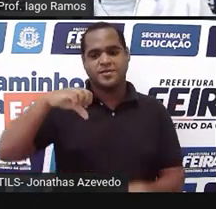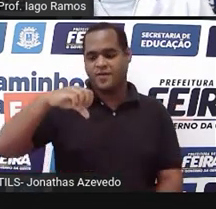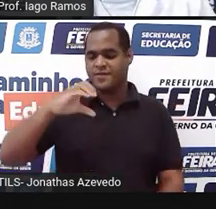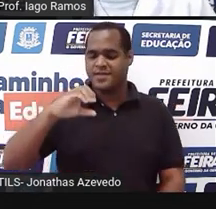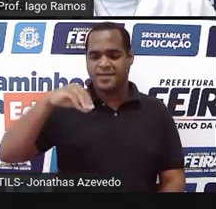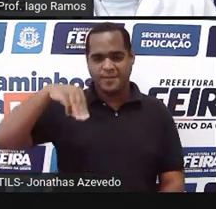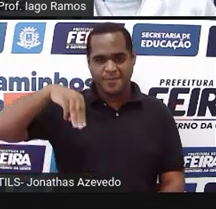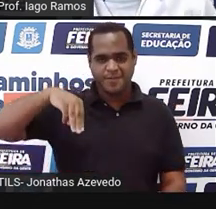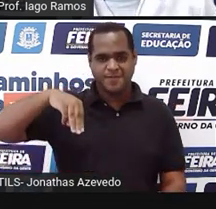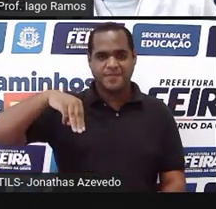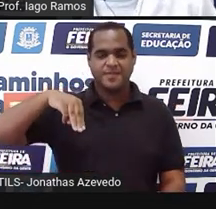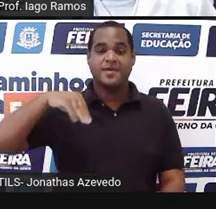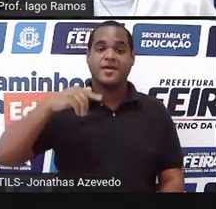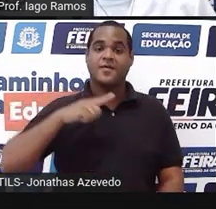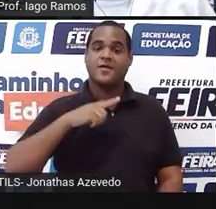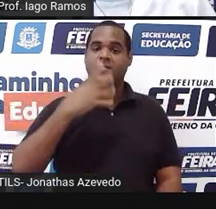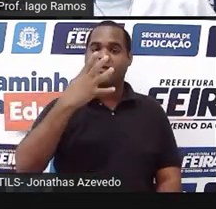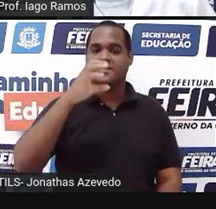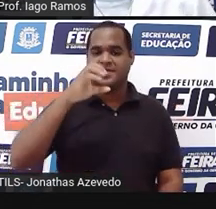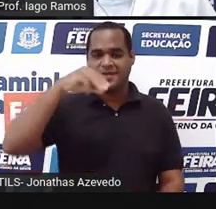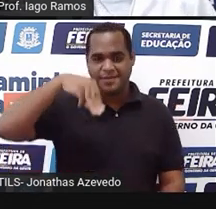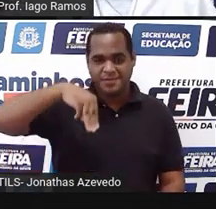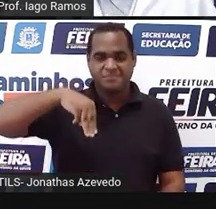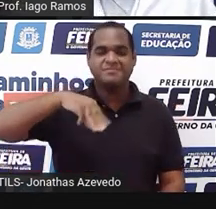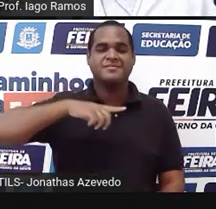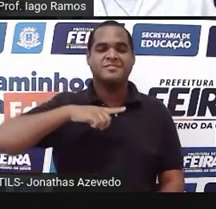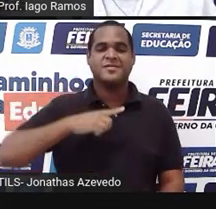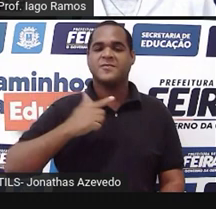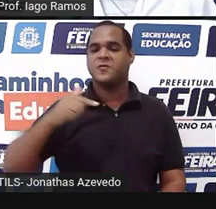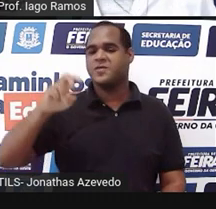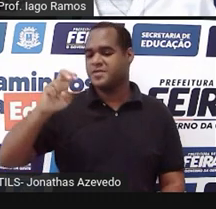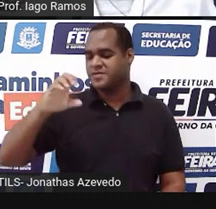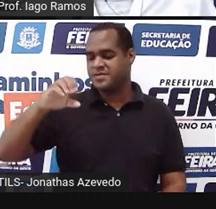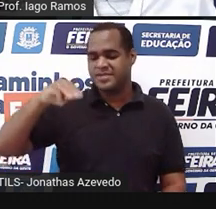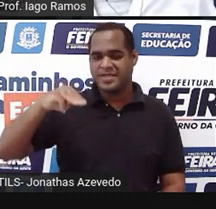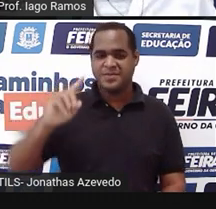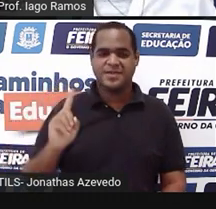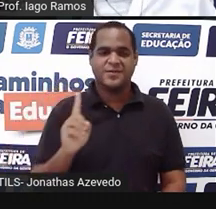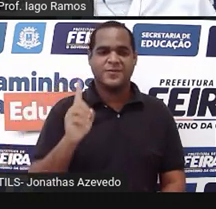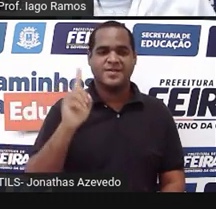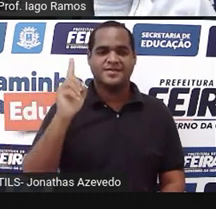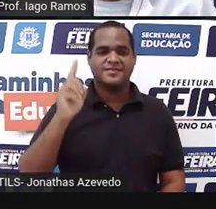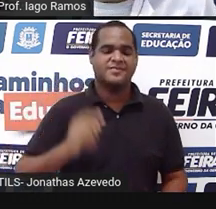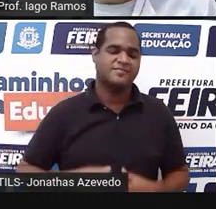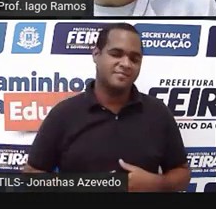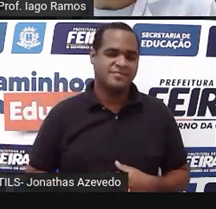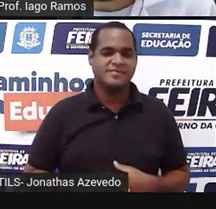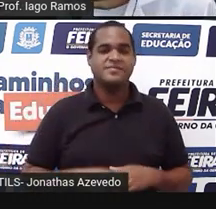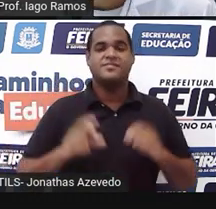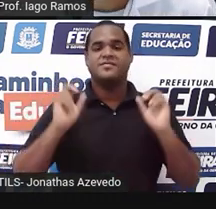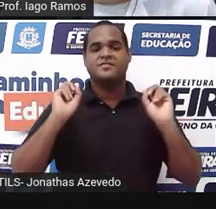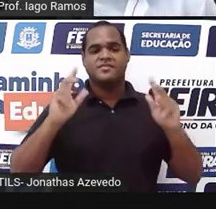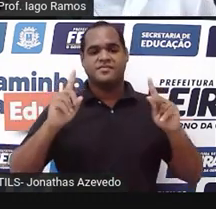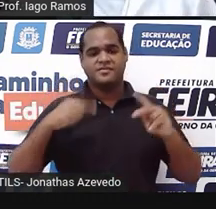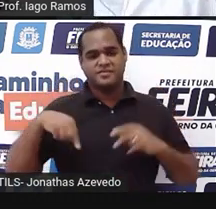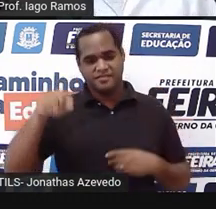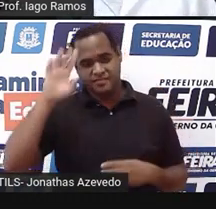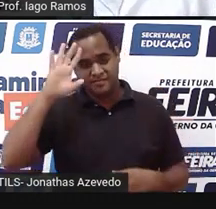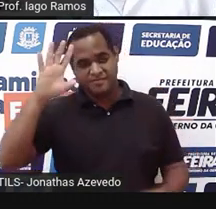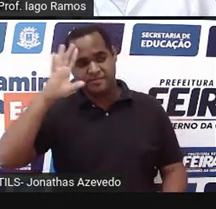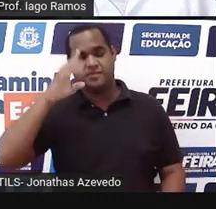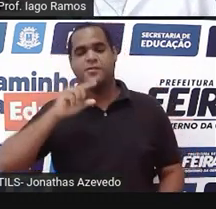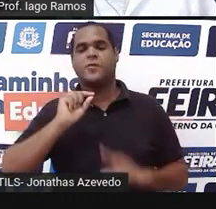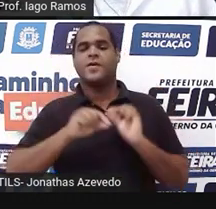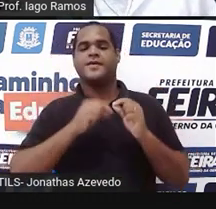9cm a base menor 4 cm e altura está sendo 5 tá então eu vou pensar de